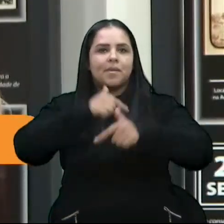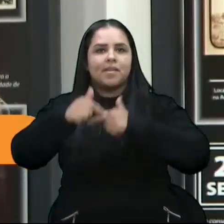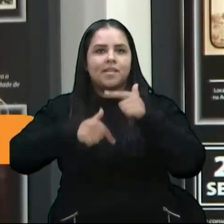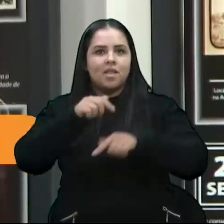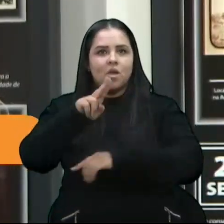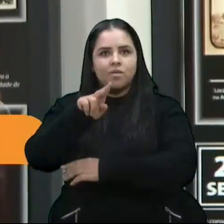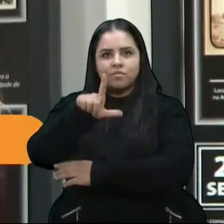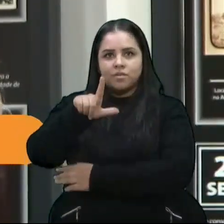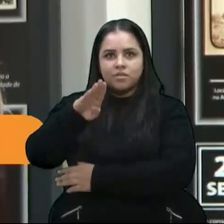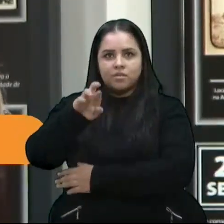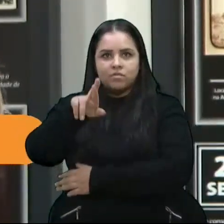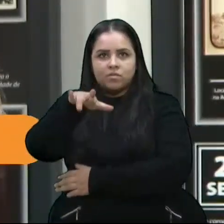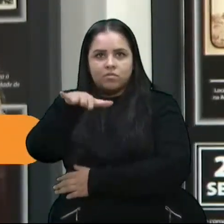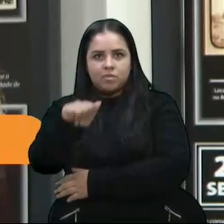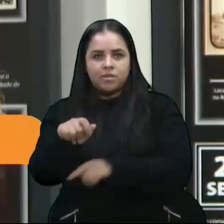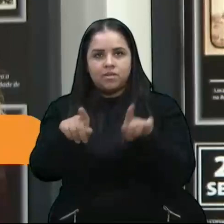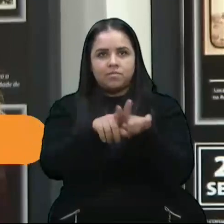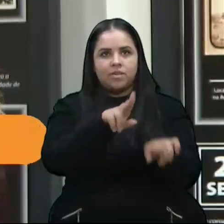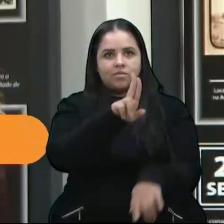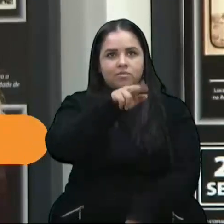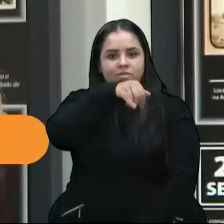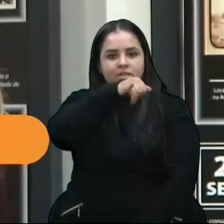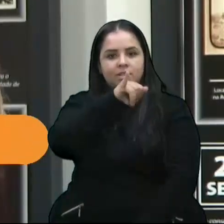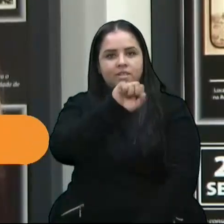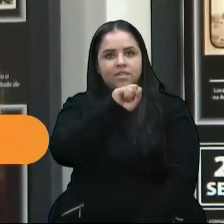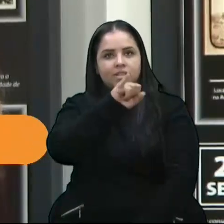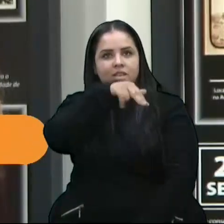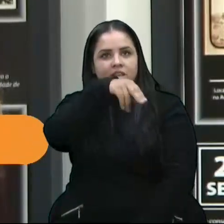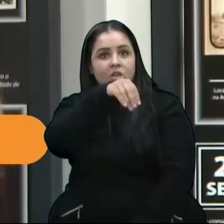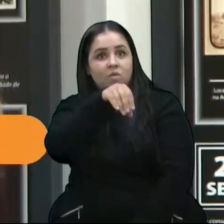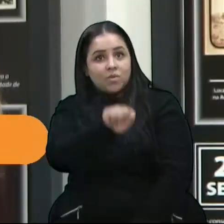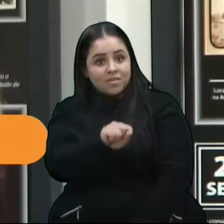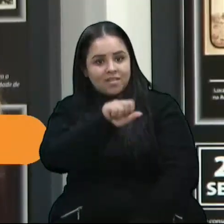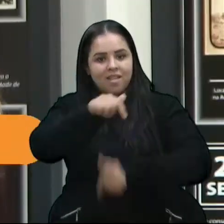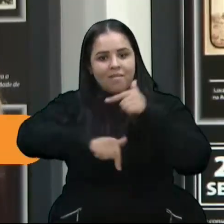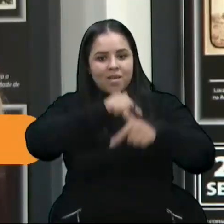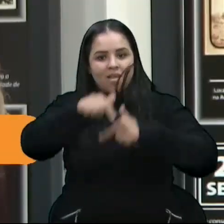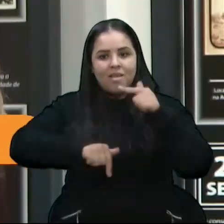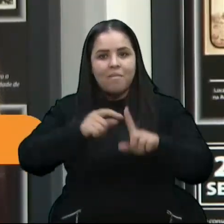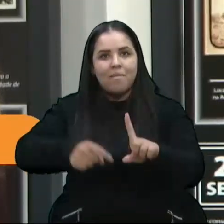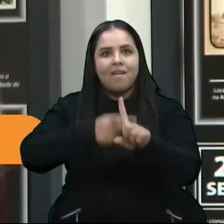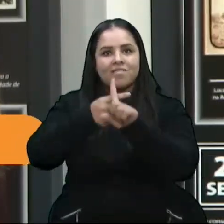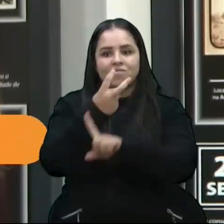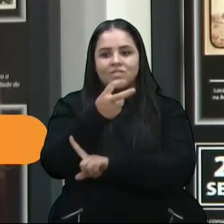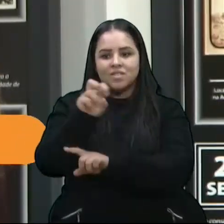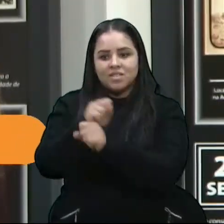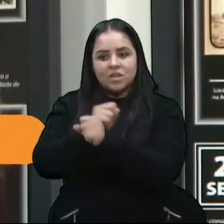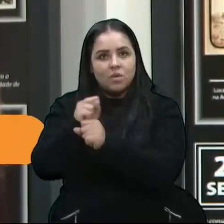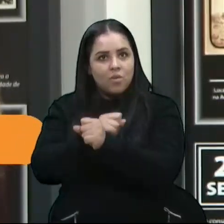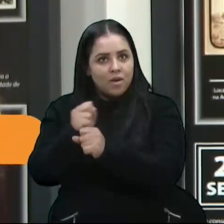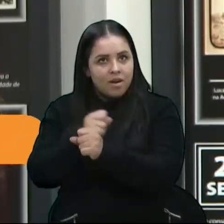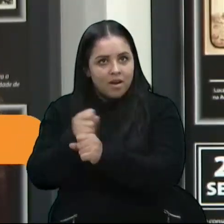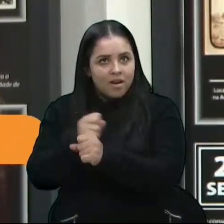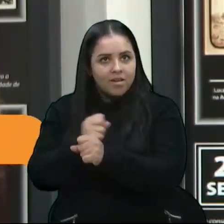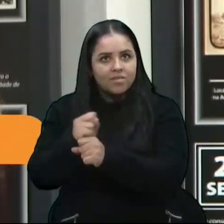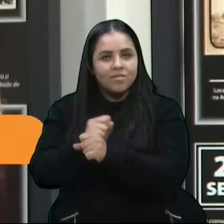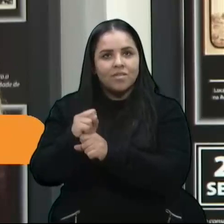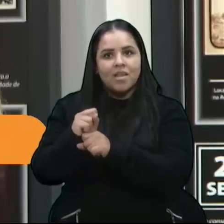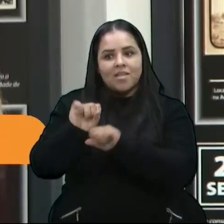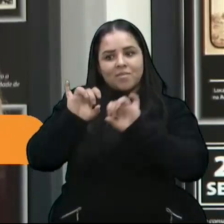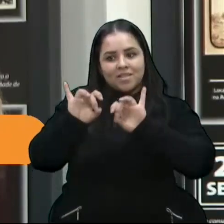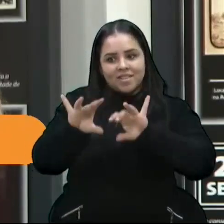na Unicinos. Dirige para o mercado gaúcho há mais de 25 anos. Sua especialidade é